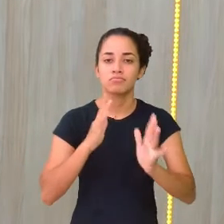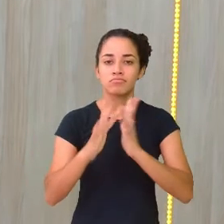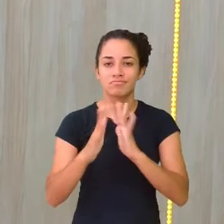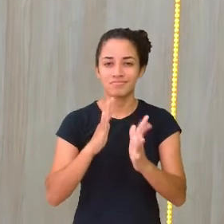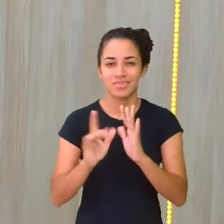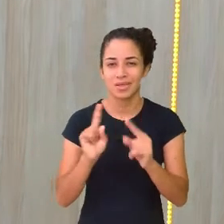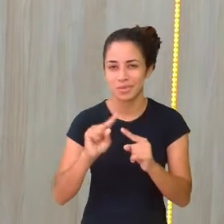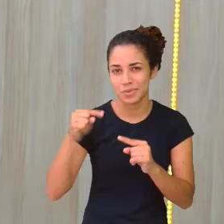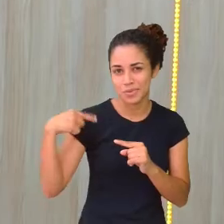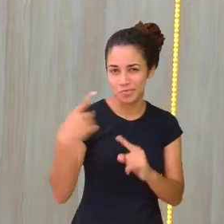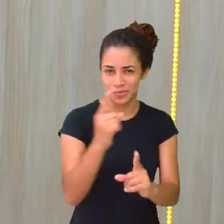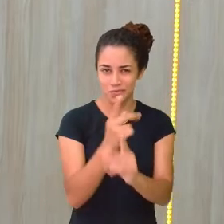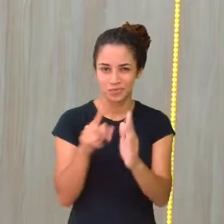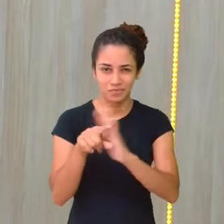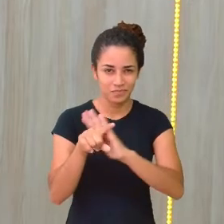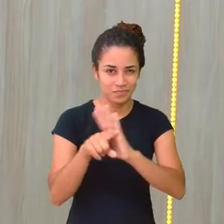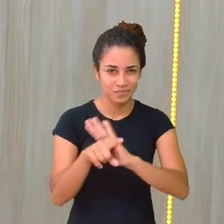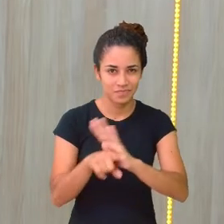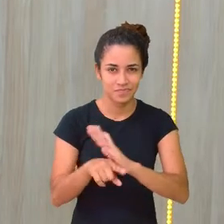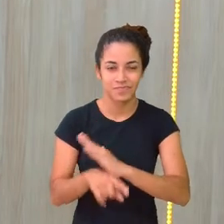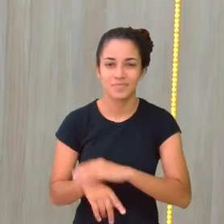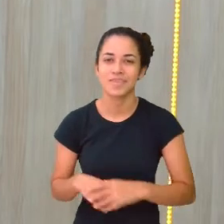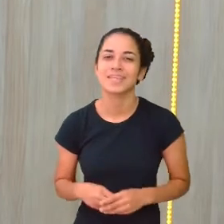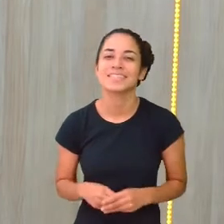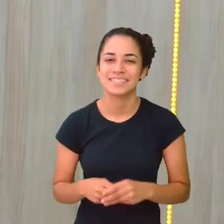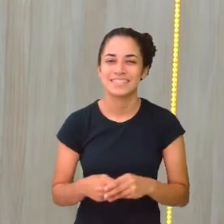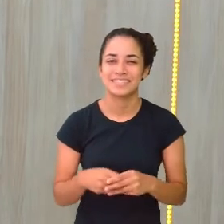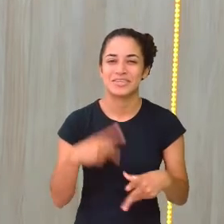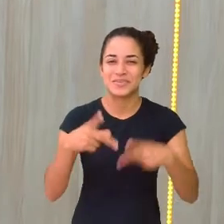vou dar uma olhadinha, professora. Dá uma olhadinha nesse prêmio Nobel,